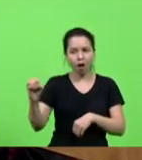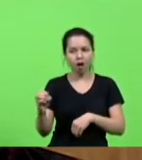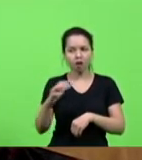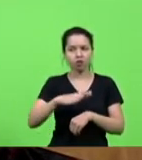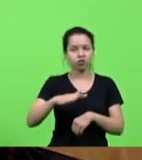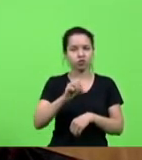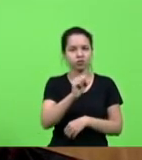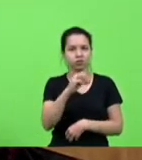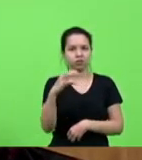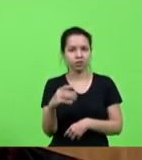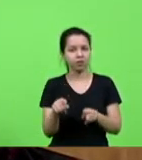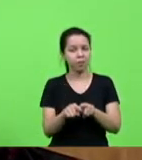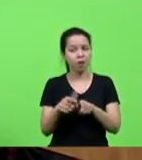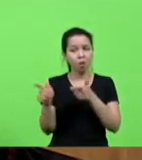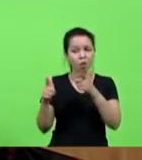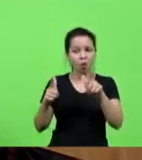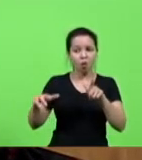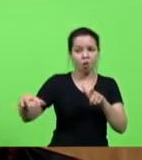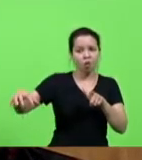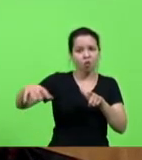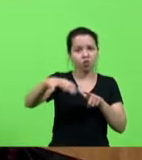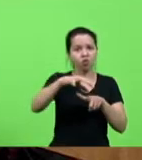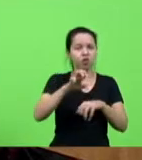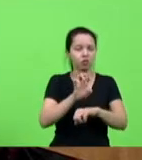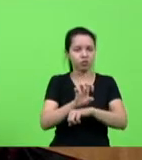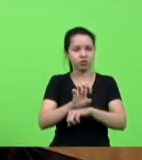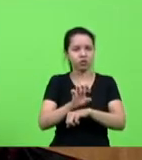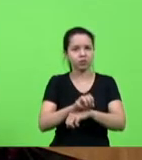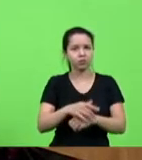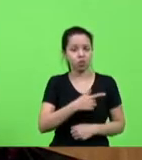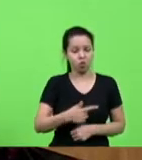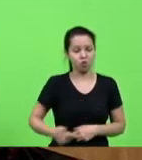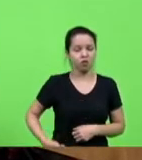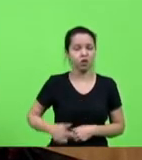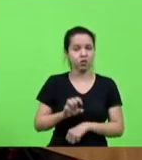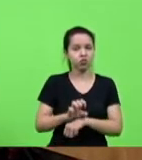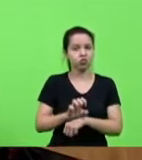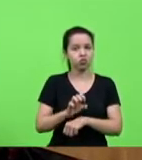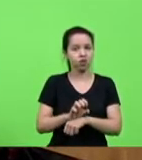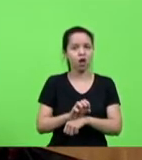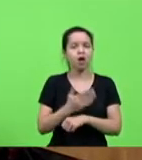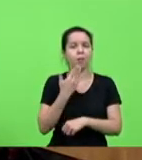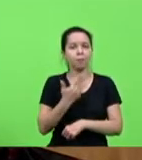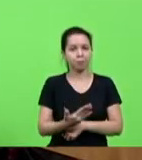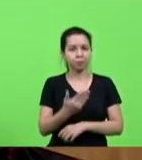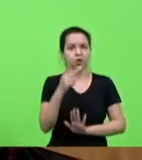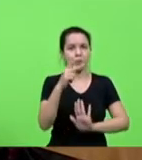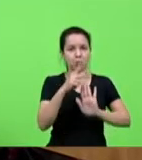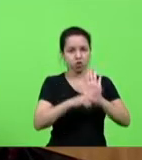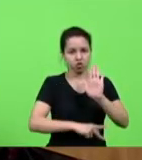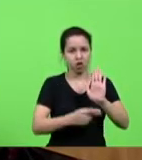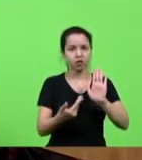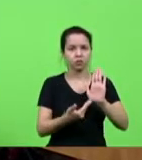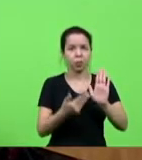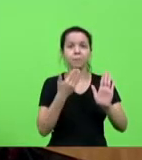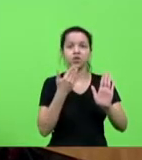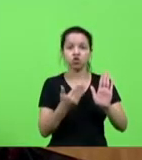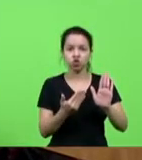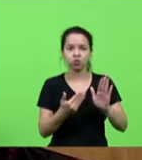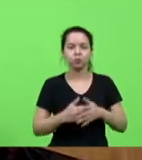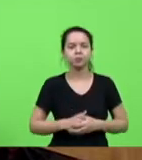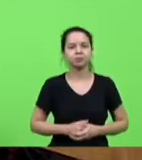e algumas outras regiões do nosso Estado. O Governo do Estado encaminha, através desse projeto, um pedido de